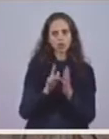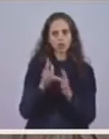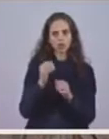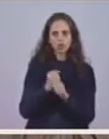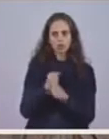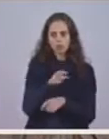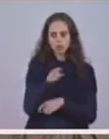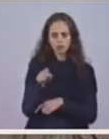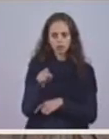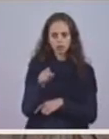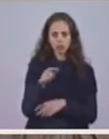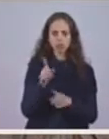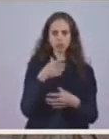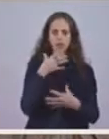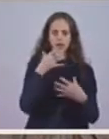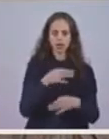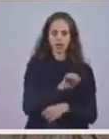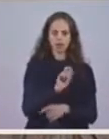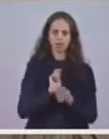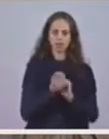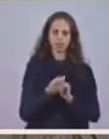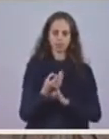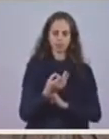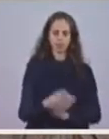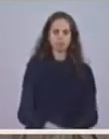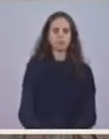fizera, acreditaram nele.